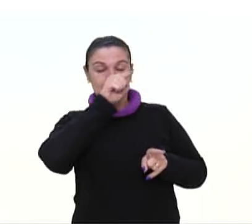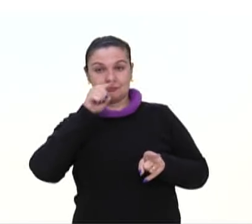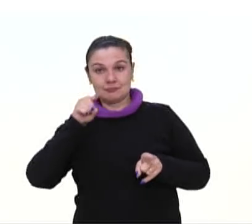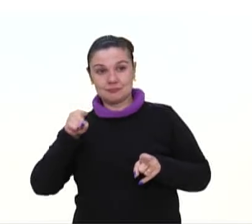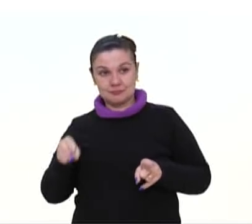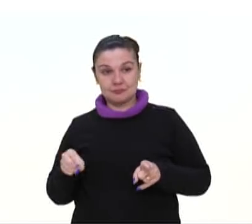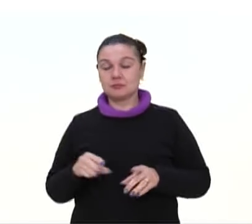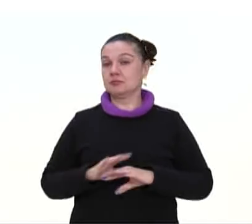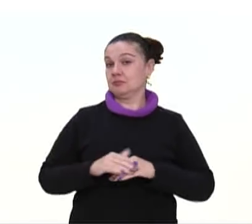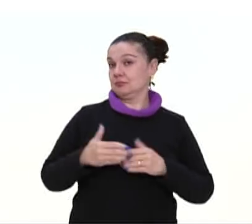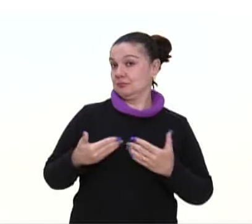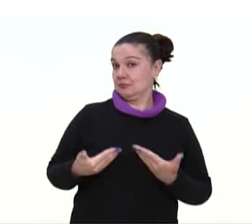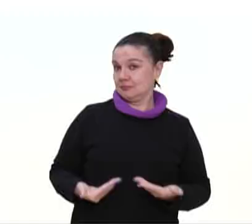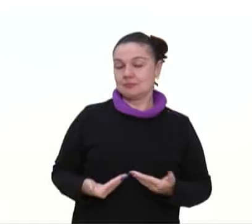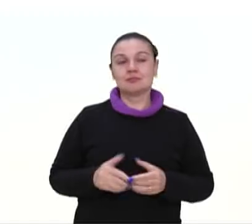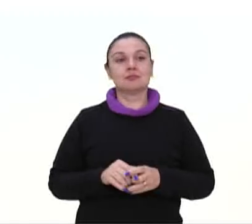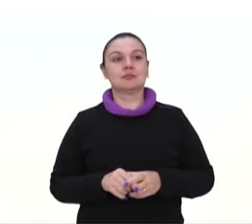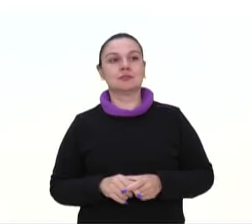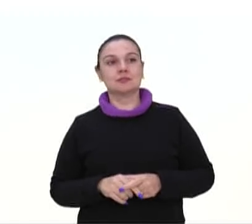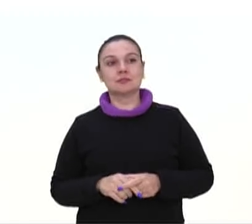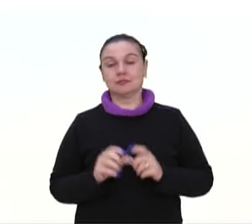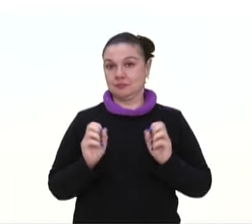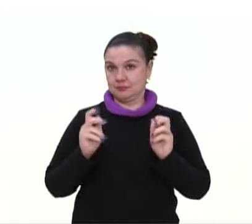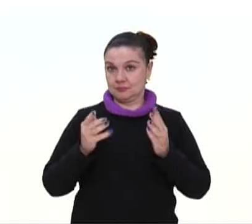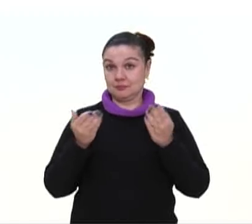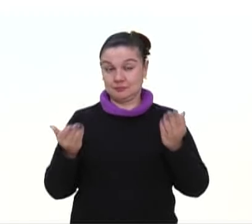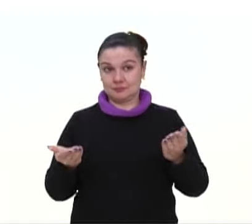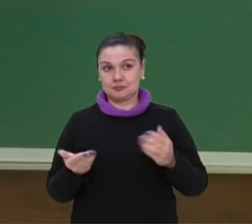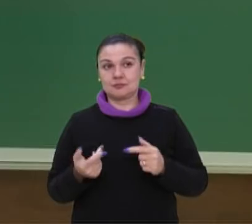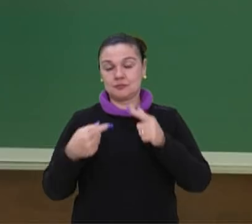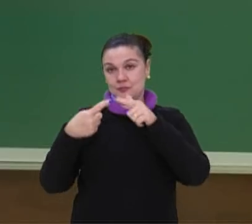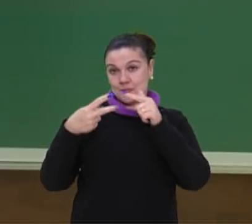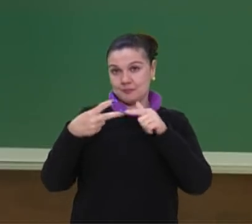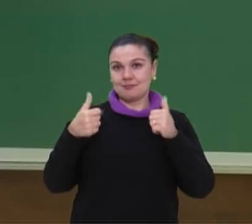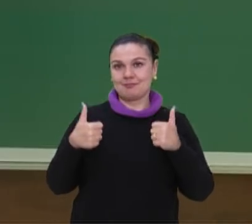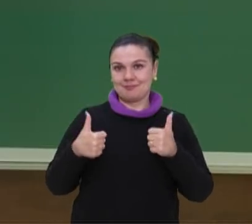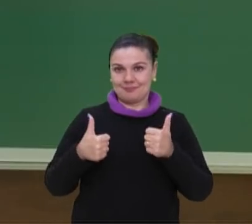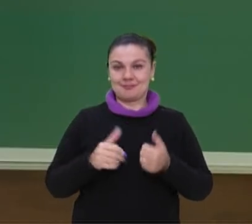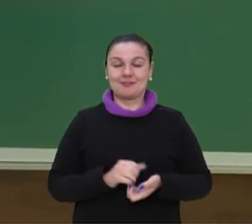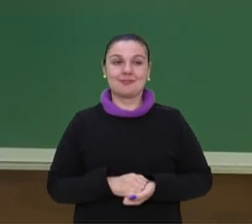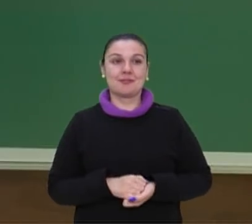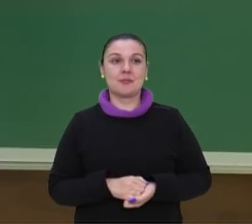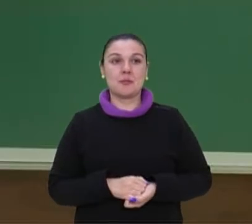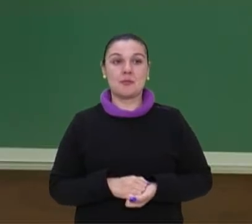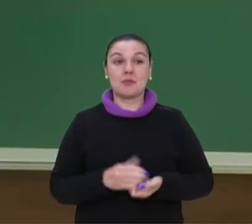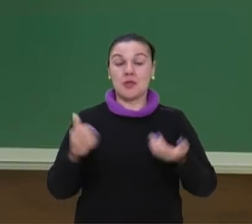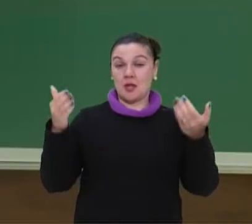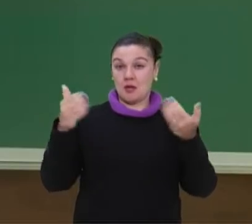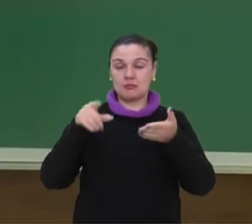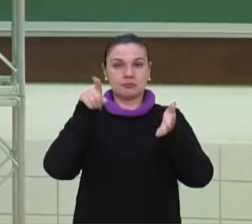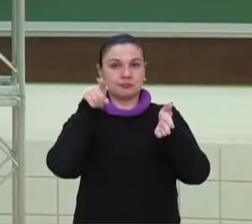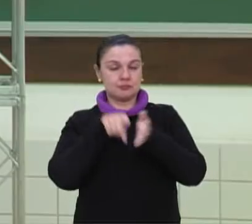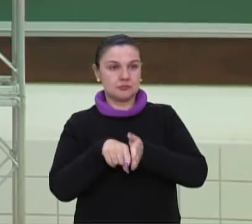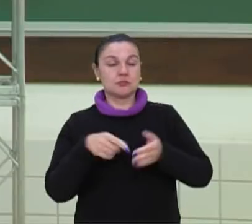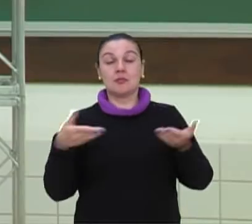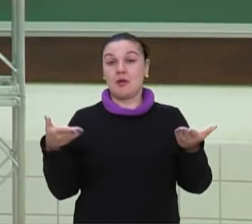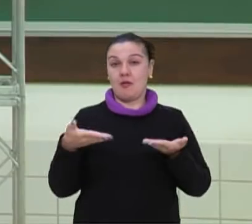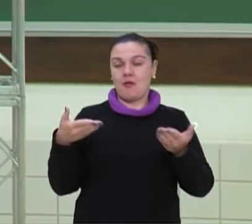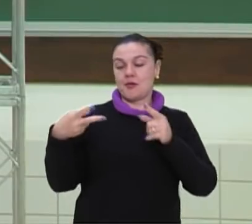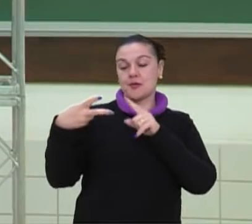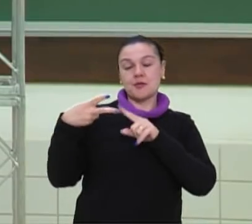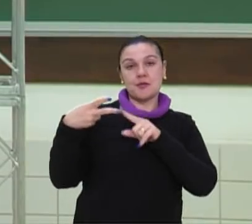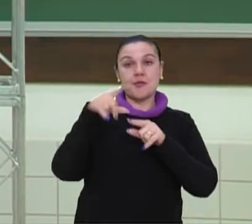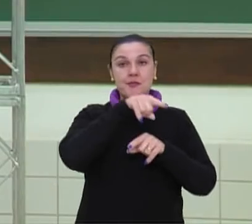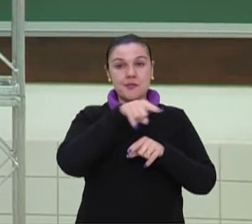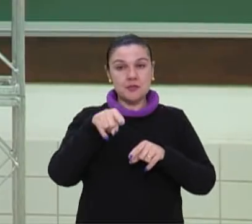eu tenho uma outra diagonal também não consecutiva. Então, nós temos 2 diagonais. E nesse quiz 2,